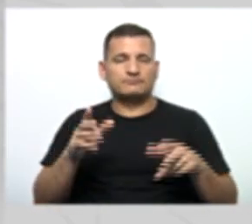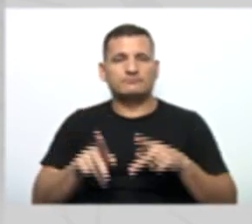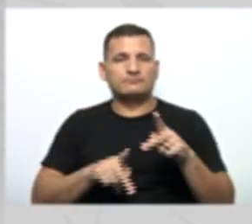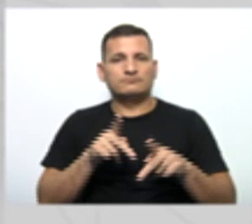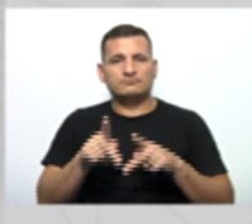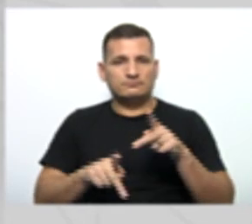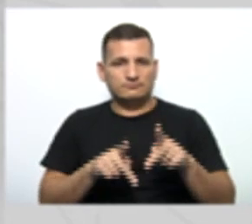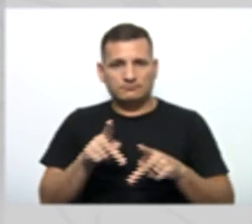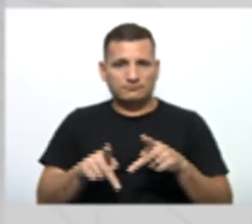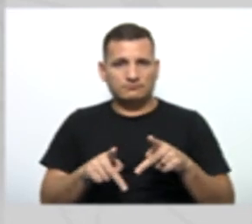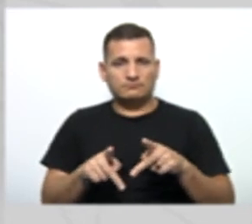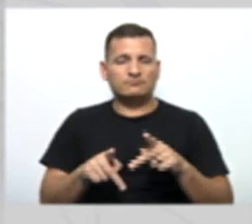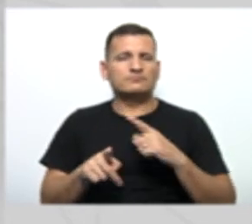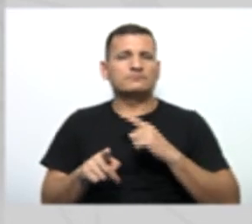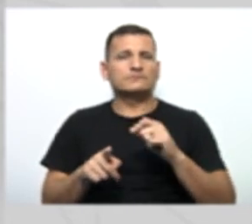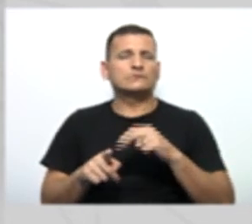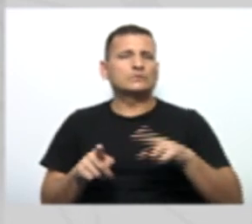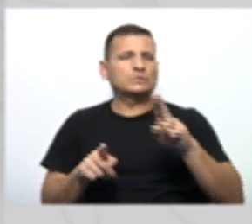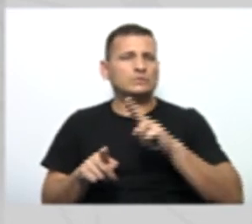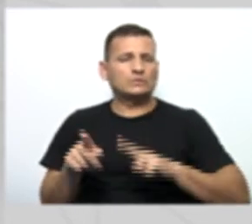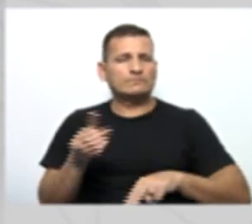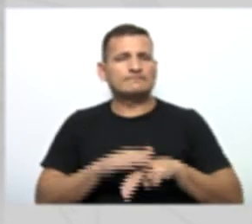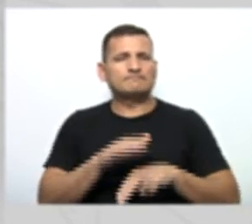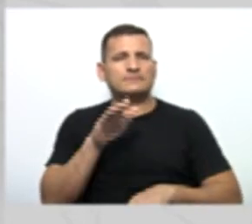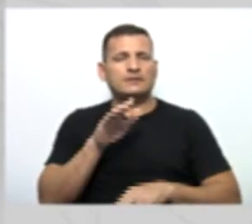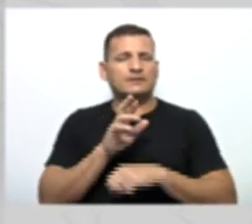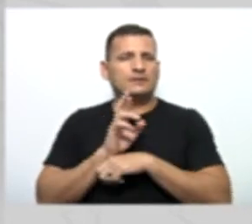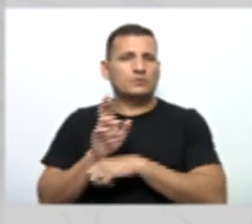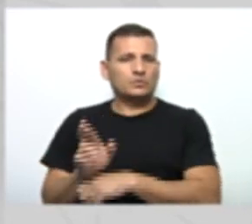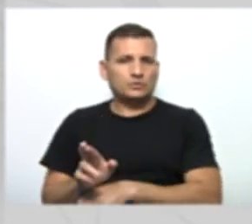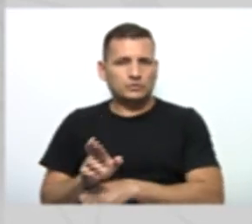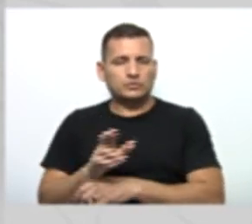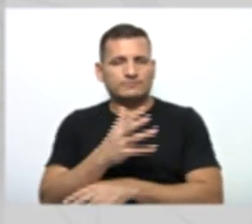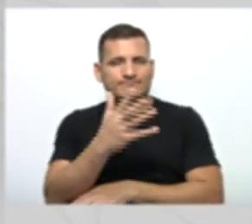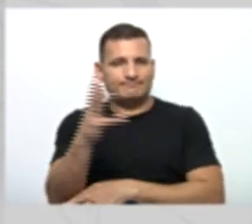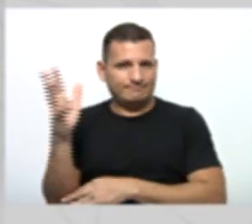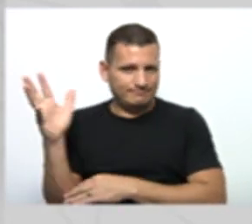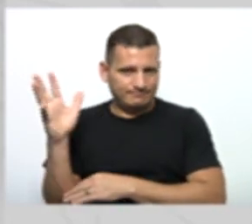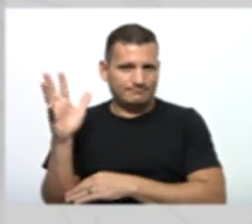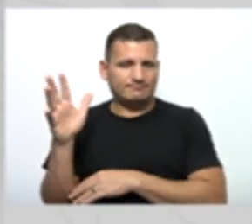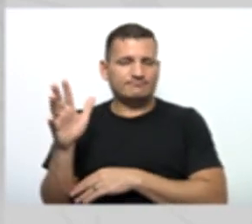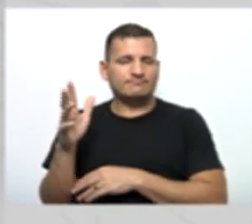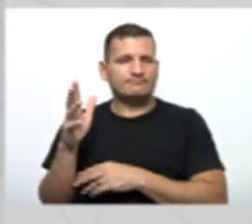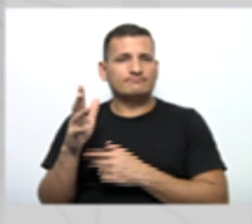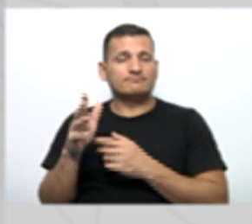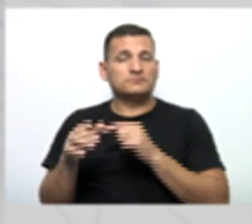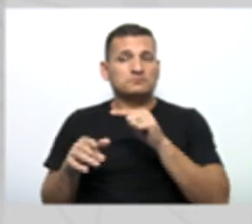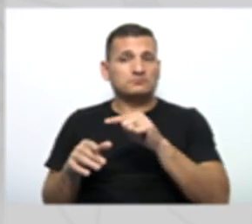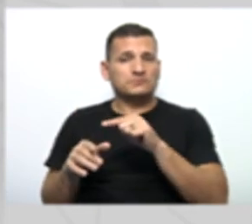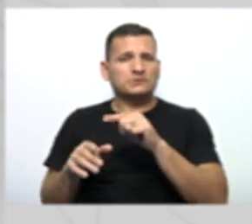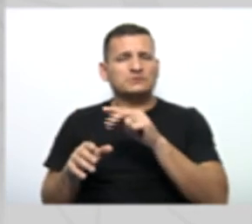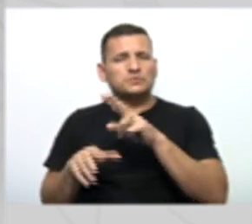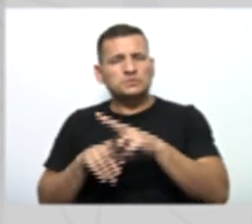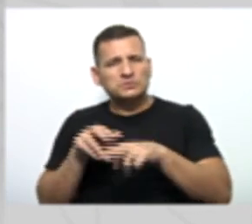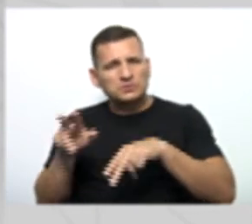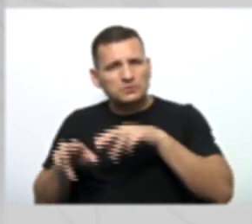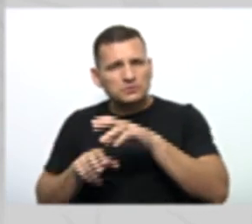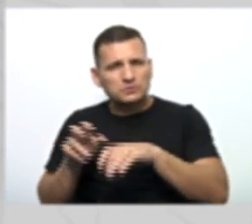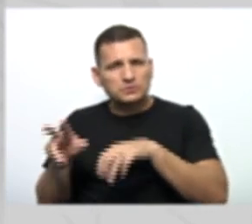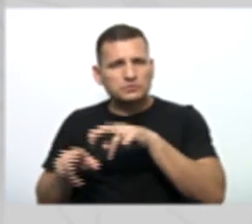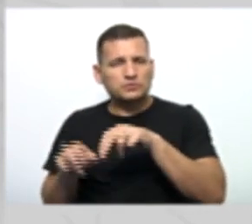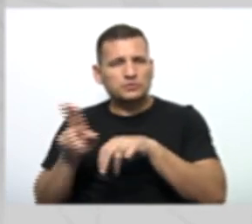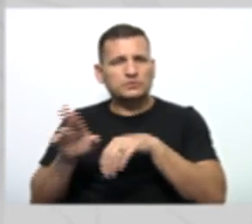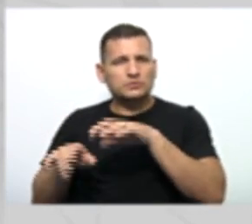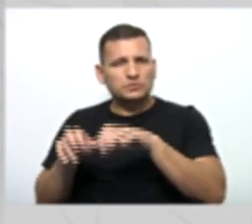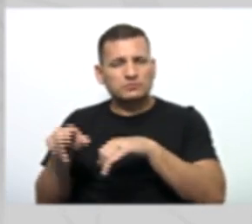ainda mais os recursos naturais. E quando os recursos naturais são pressionados, eles vão reduzindo a quantidade que a natureza pode